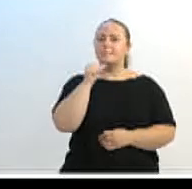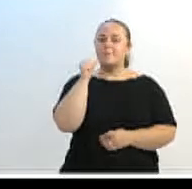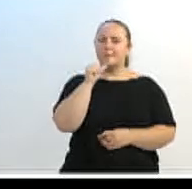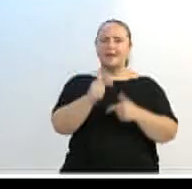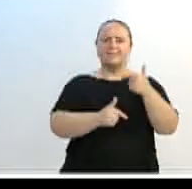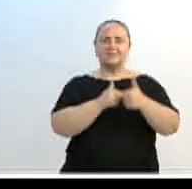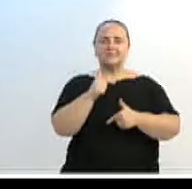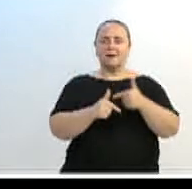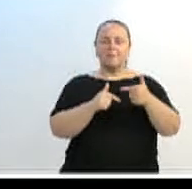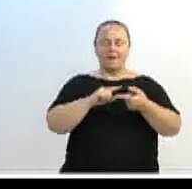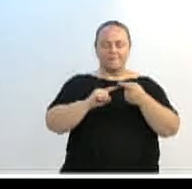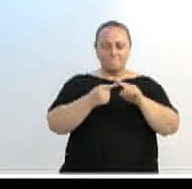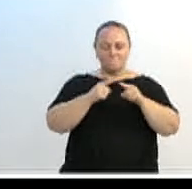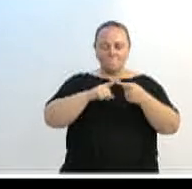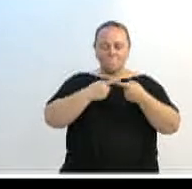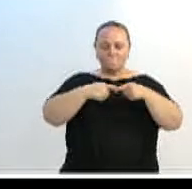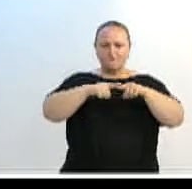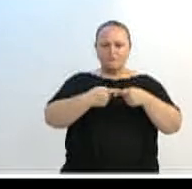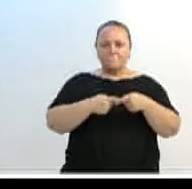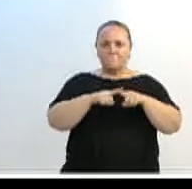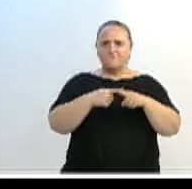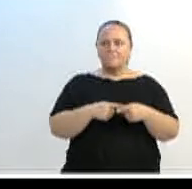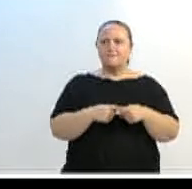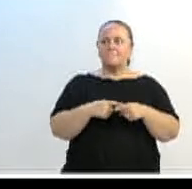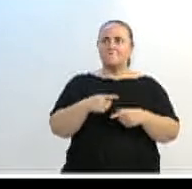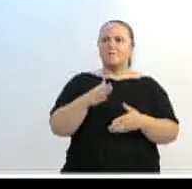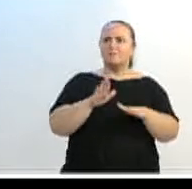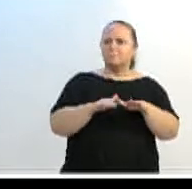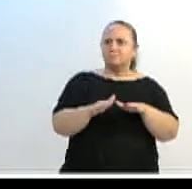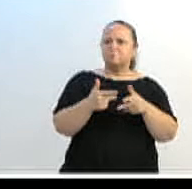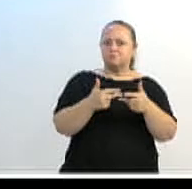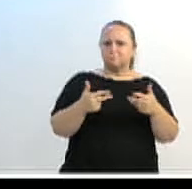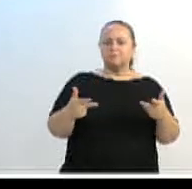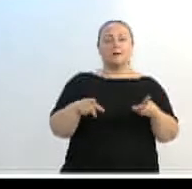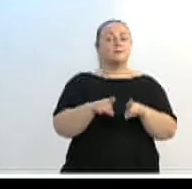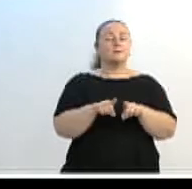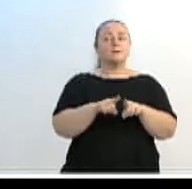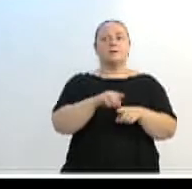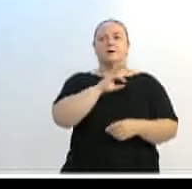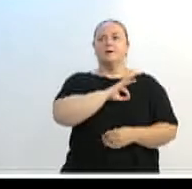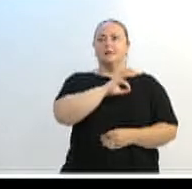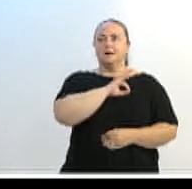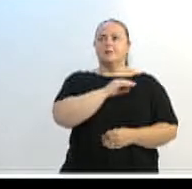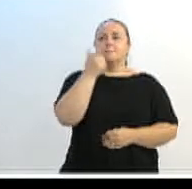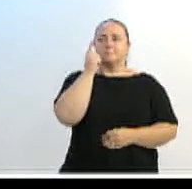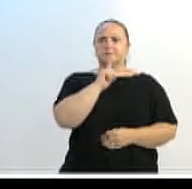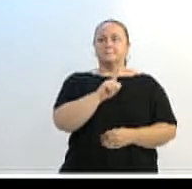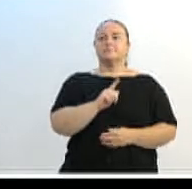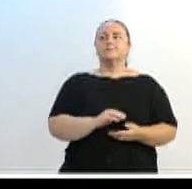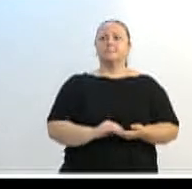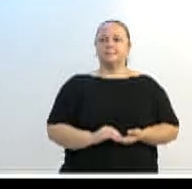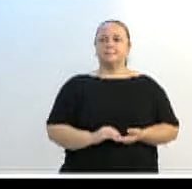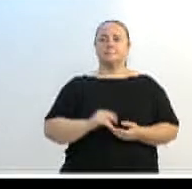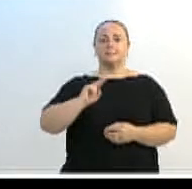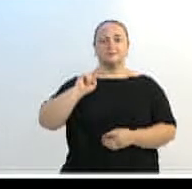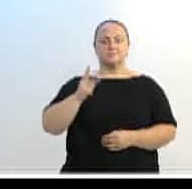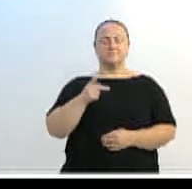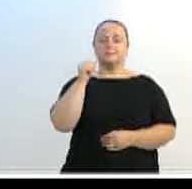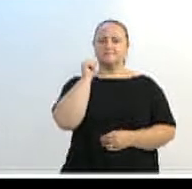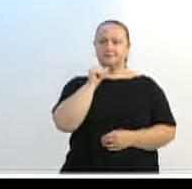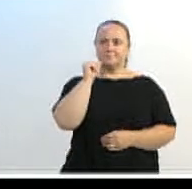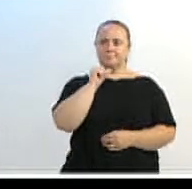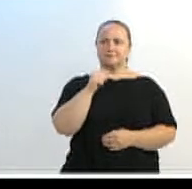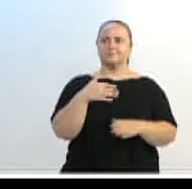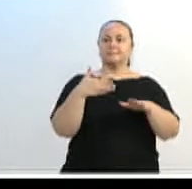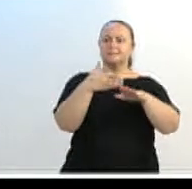fazem, elas, além de trabalhar a socialização, também é uma fonte de renda. Mais de 2.000 mulheres. E aqui eu também